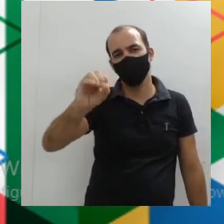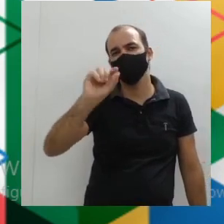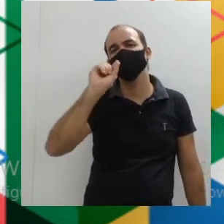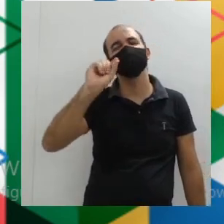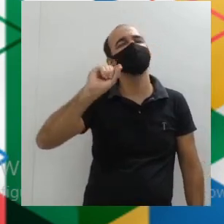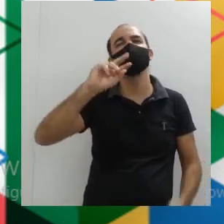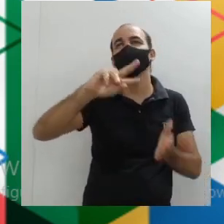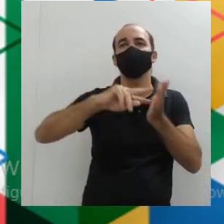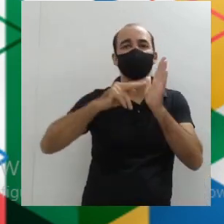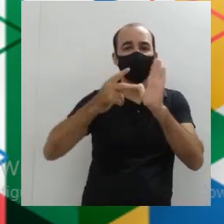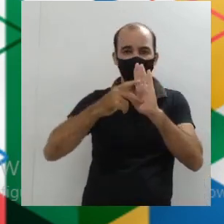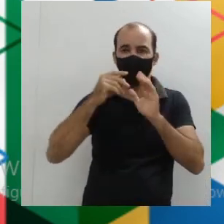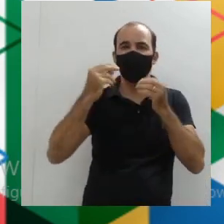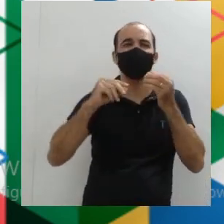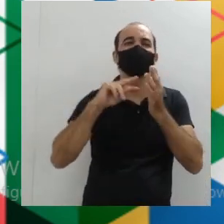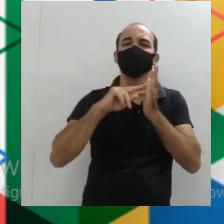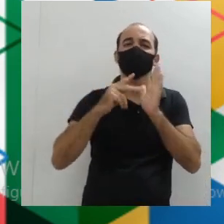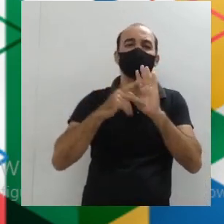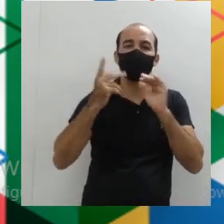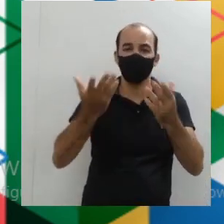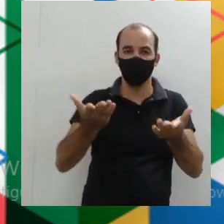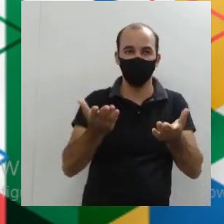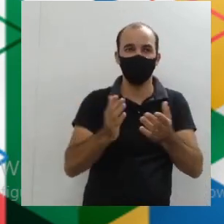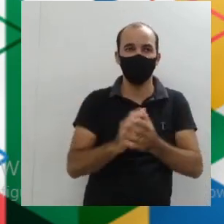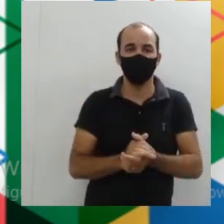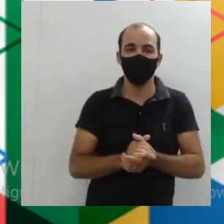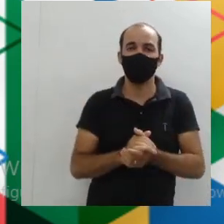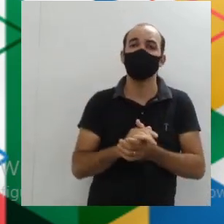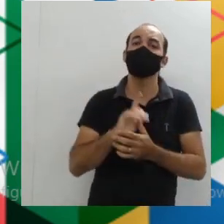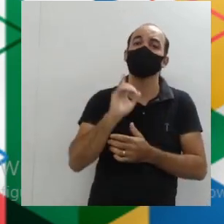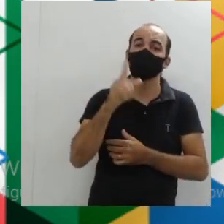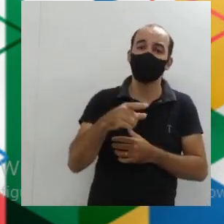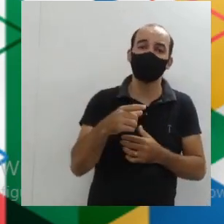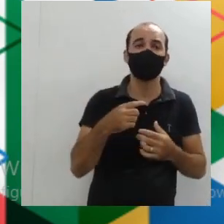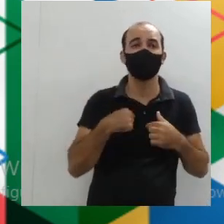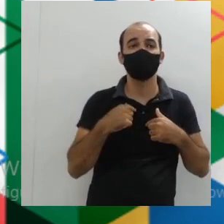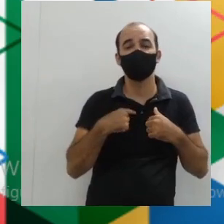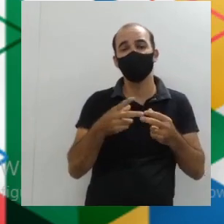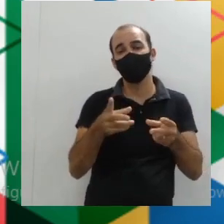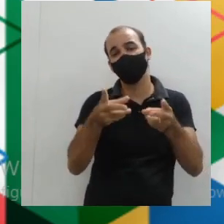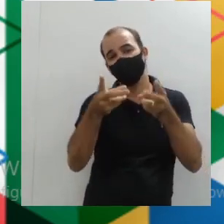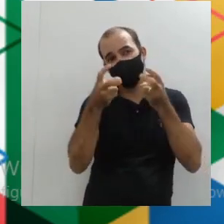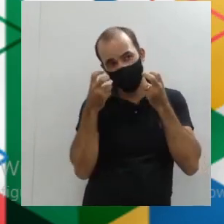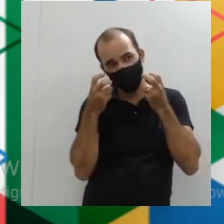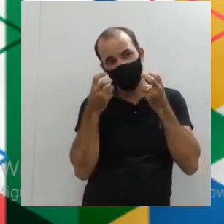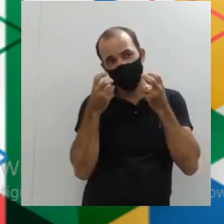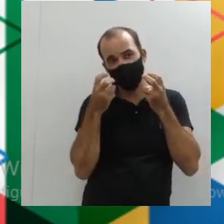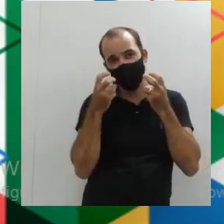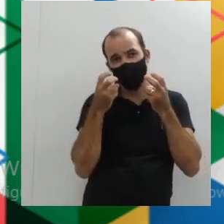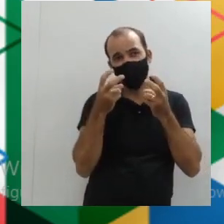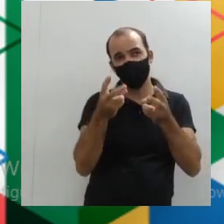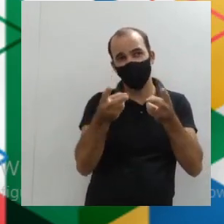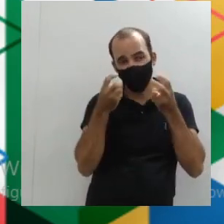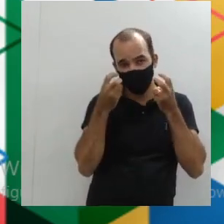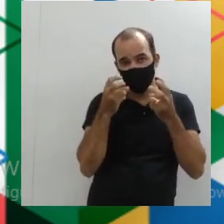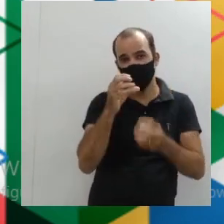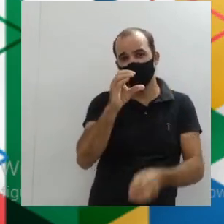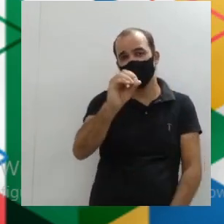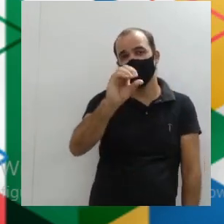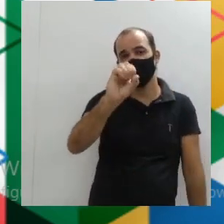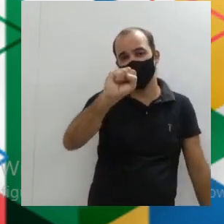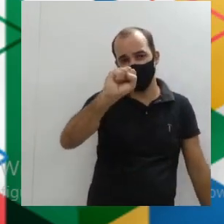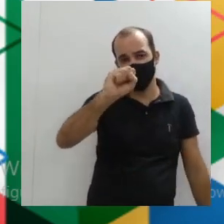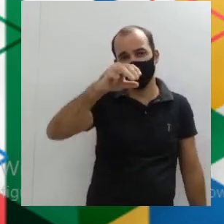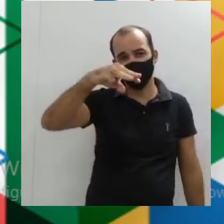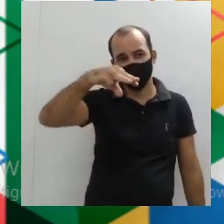própria palavra diz, é a forma como eu vejo o cosmo. Não é o cosmo, aquele seu vizinho, não é